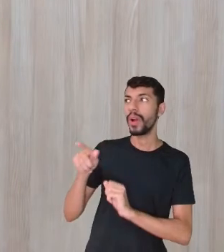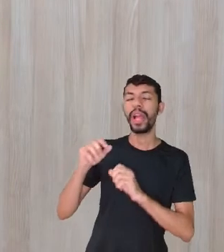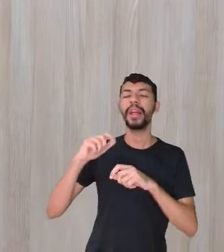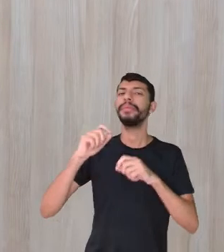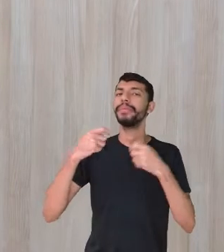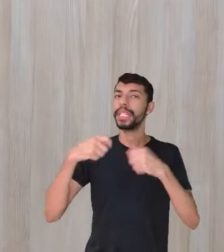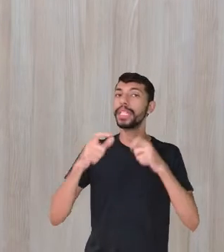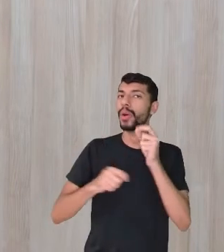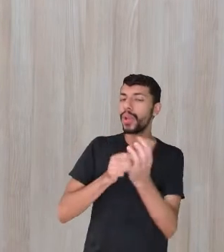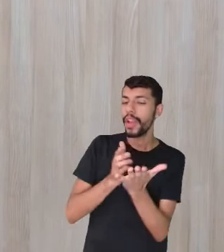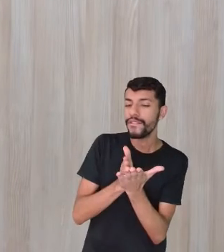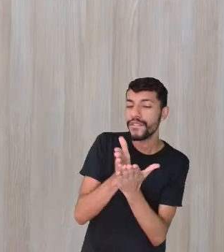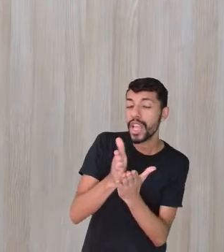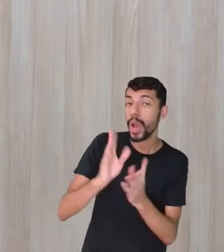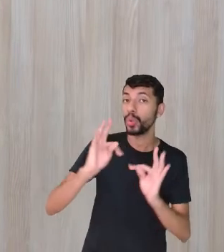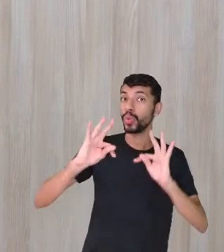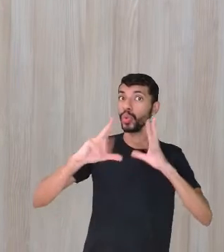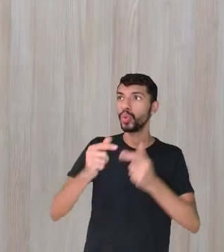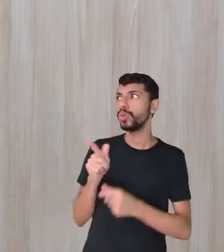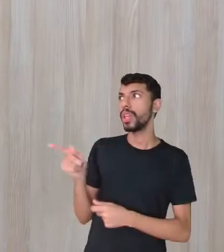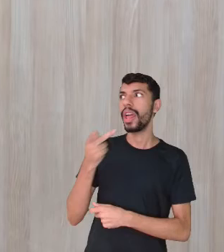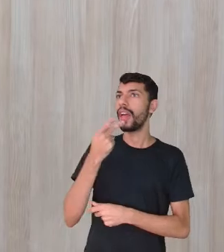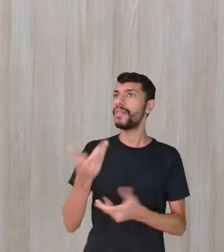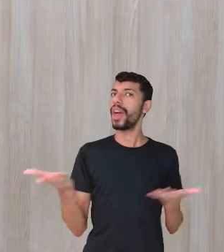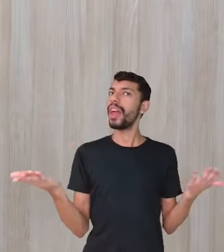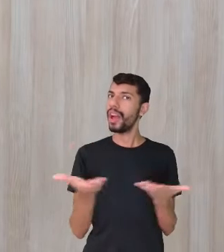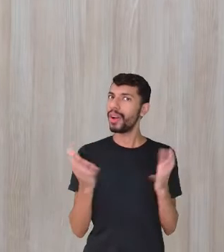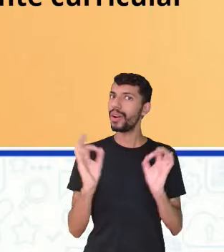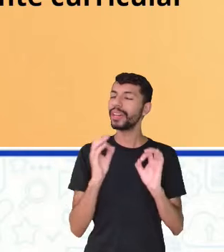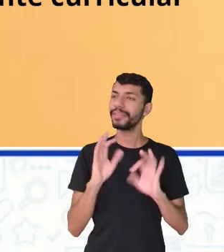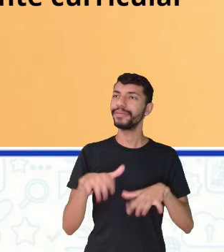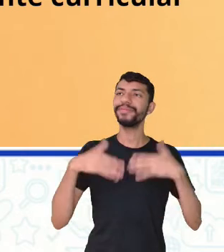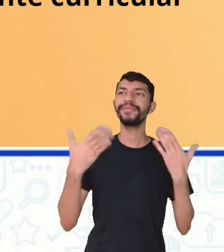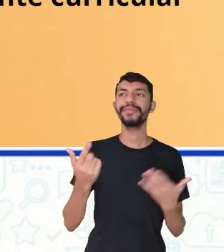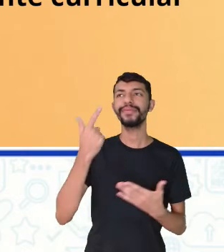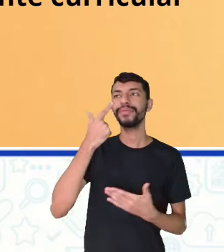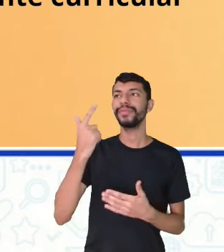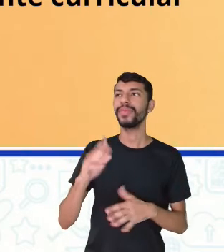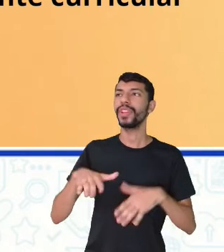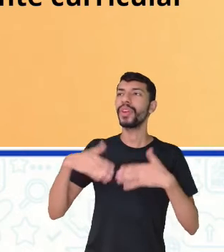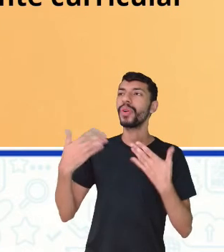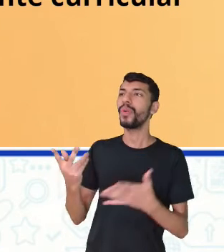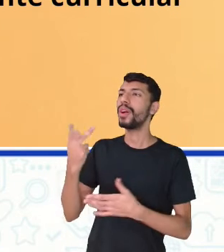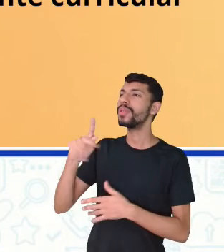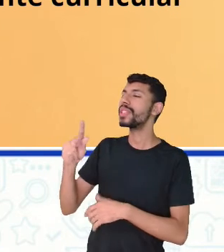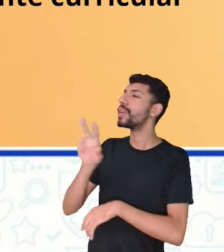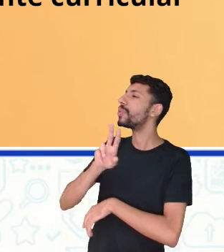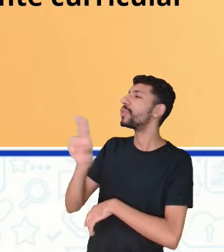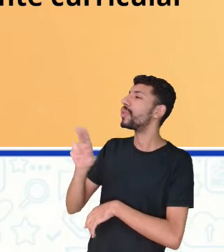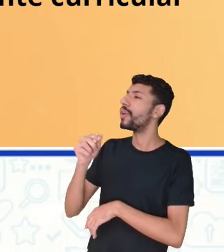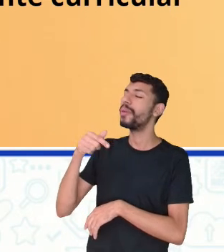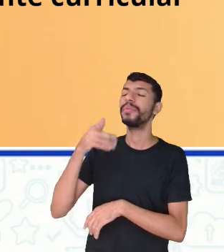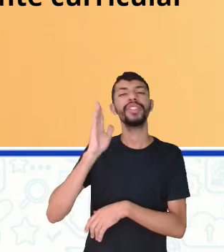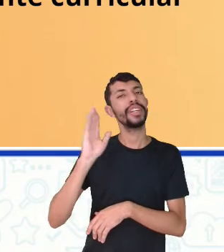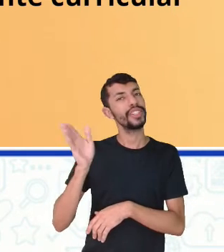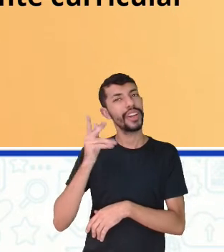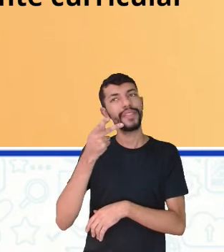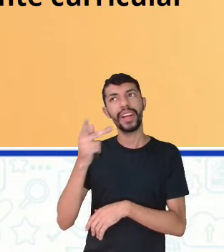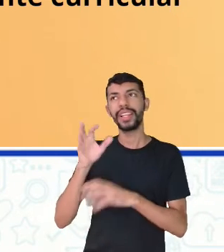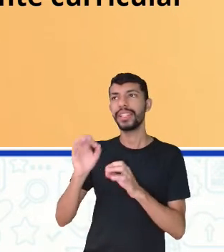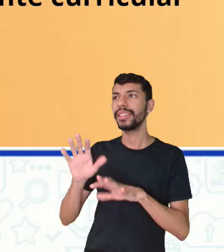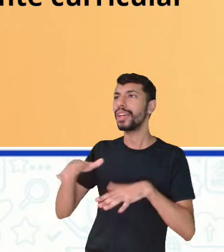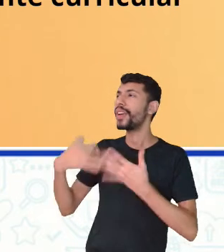fidedigno a tudo aquilo que ela falar agora, tá certo, pessoal? Então, qual o seu nome? Ela já disse aqui, eu já falei,